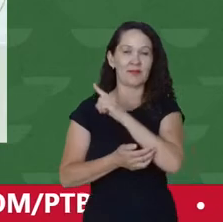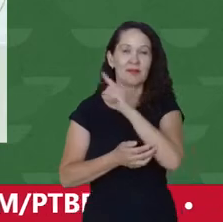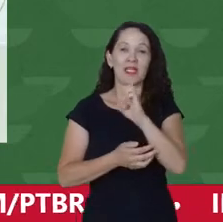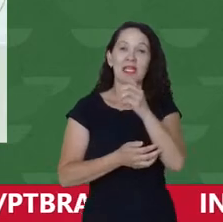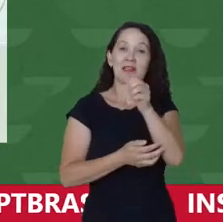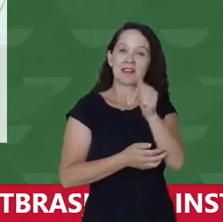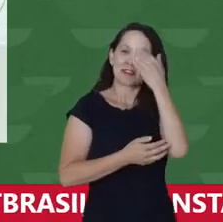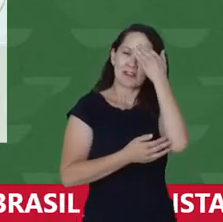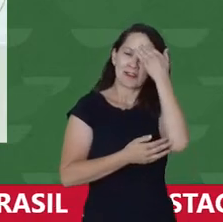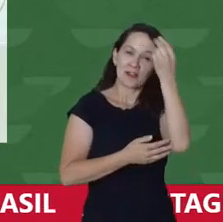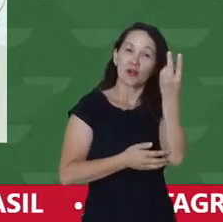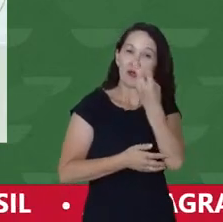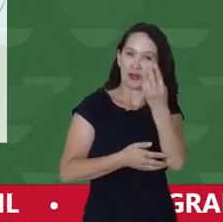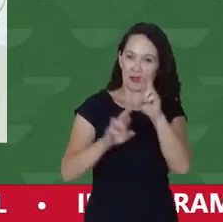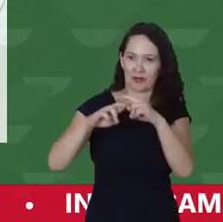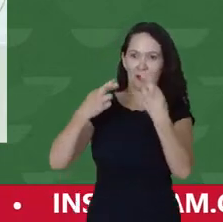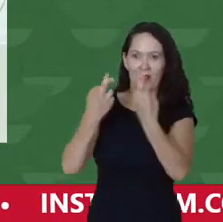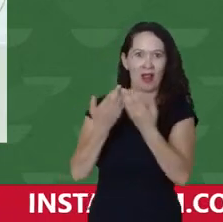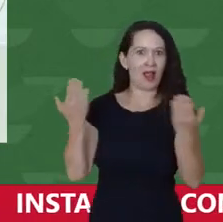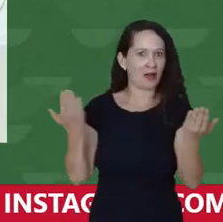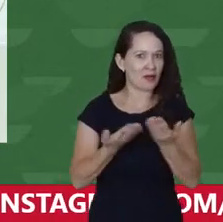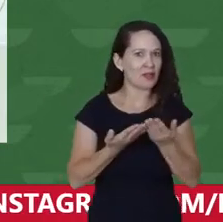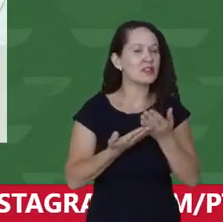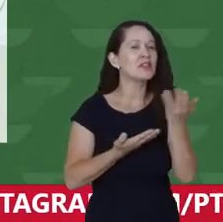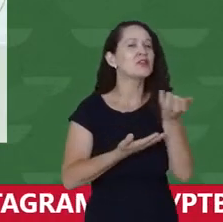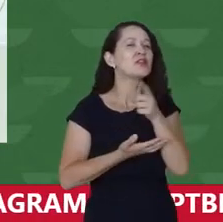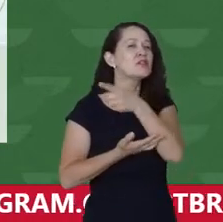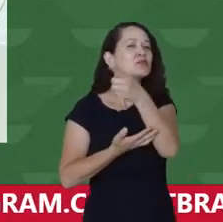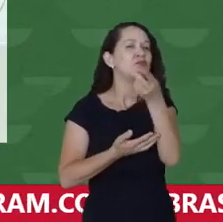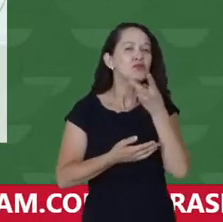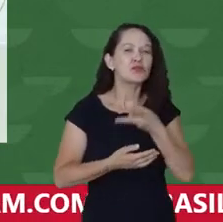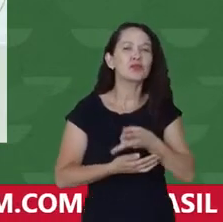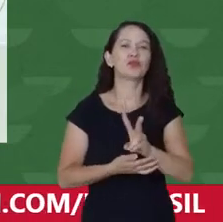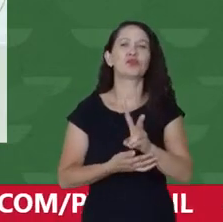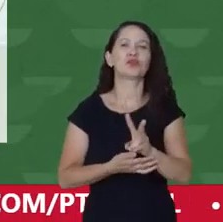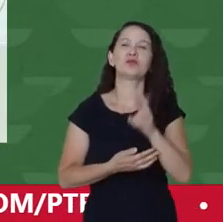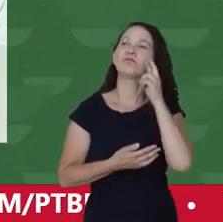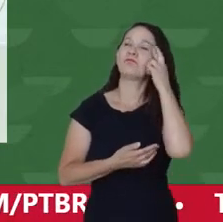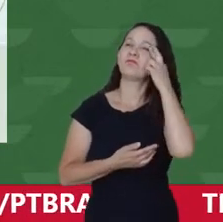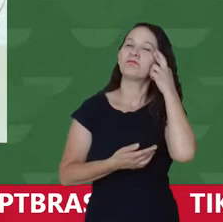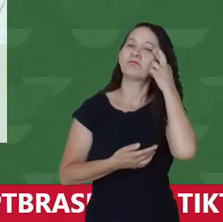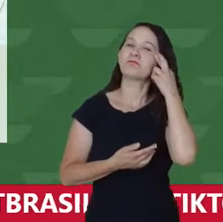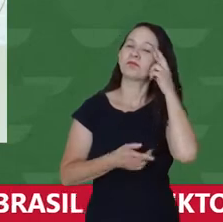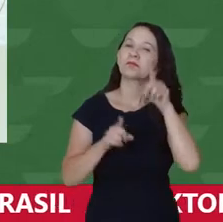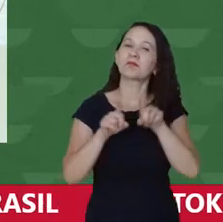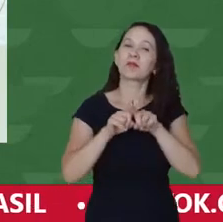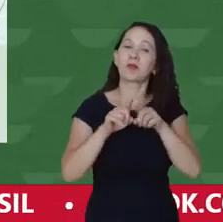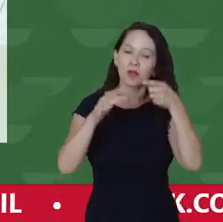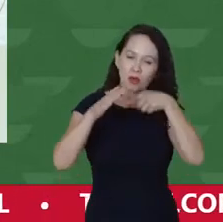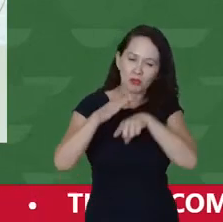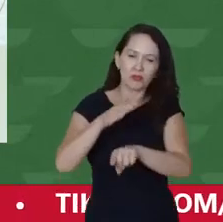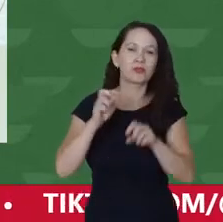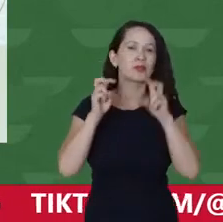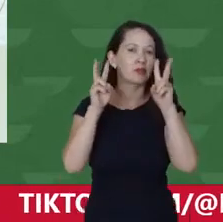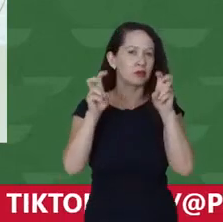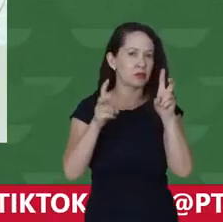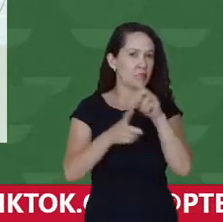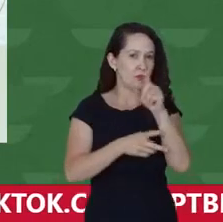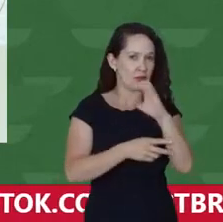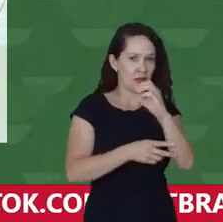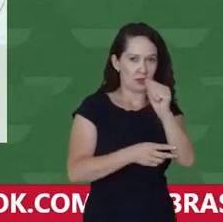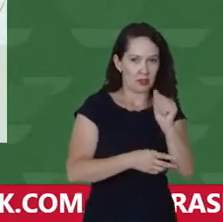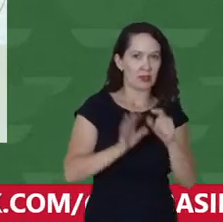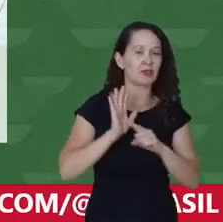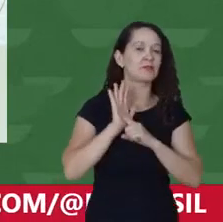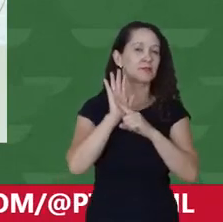Nós vamos fazer uma segunda rodada agora, onde eu quero que vocês continuem refletindo e aprofundando esse tema que o Zeca